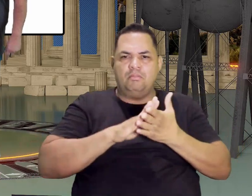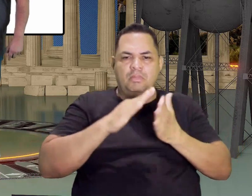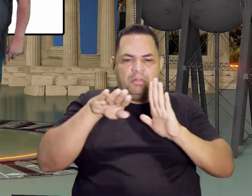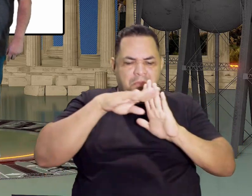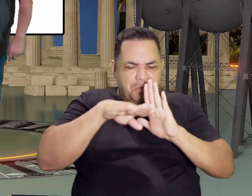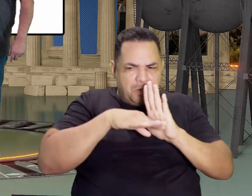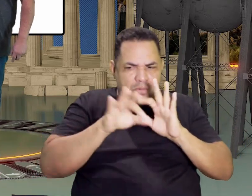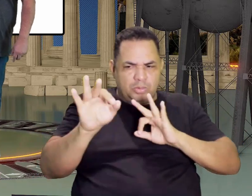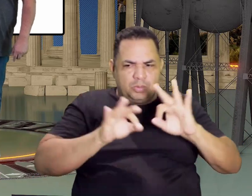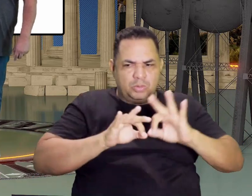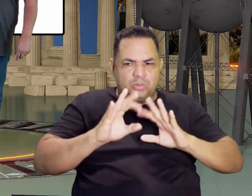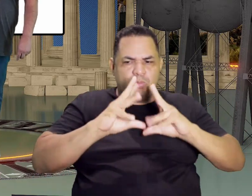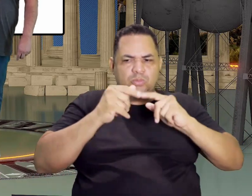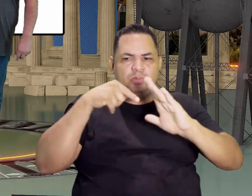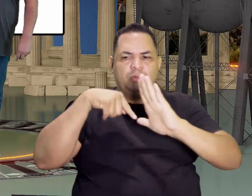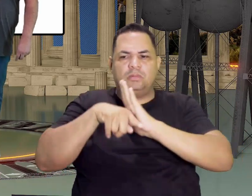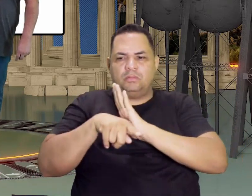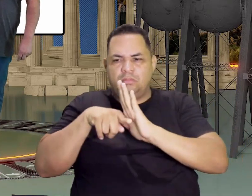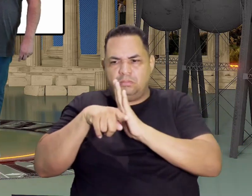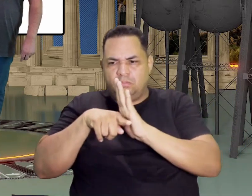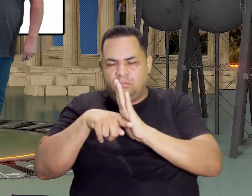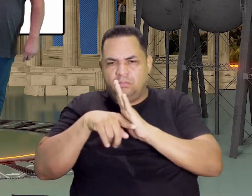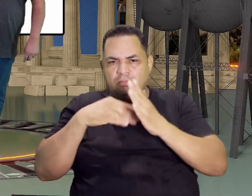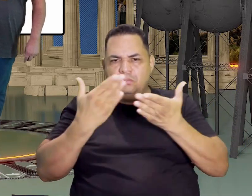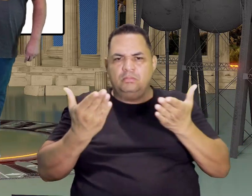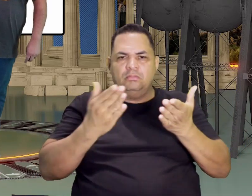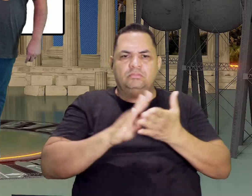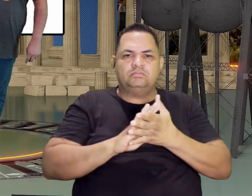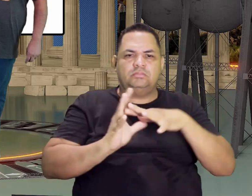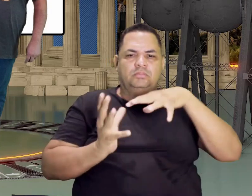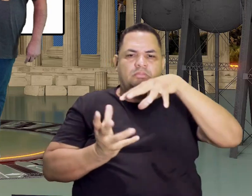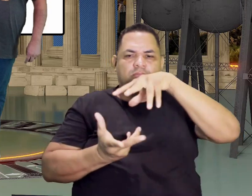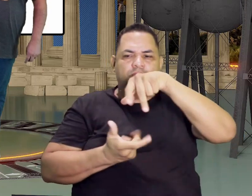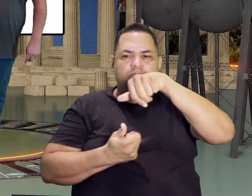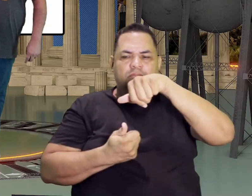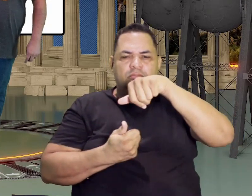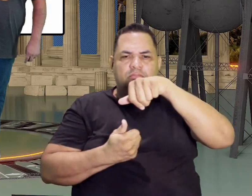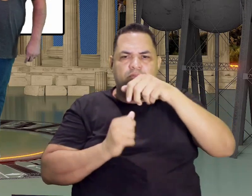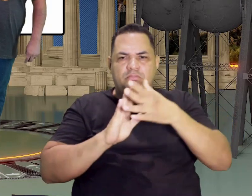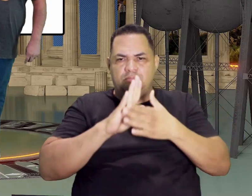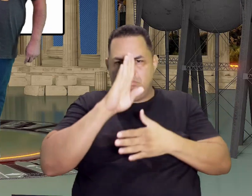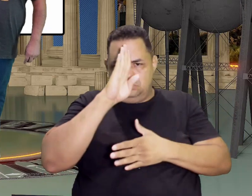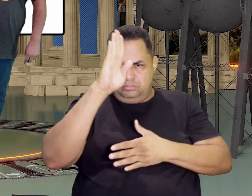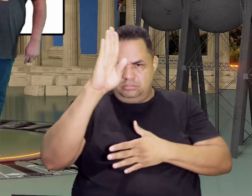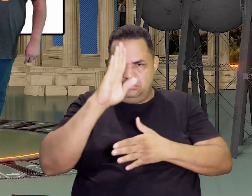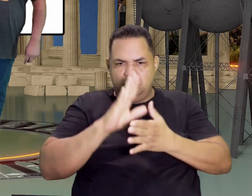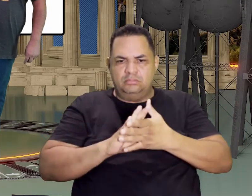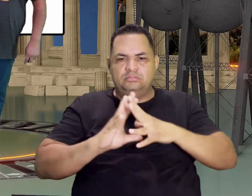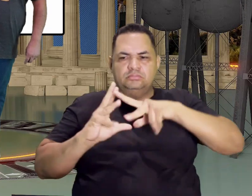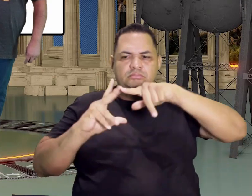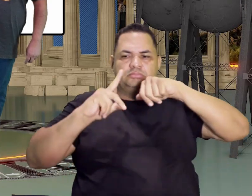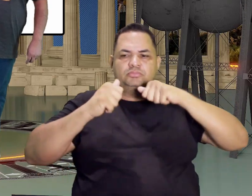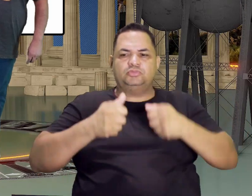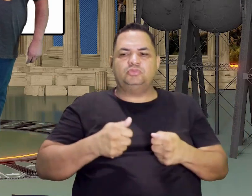aparato para ser analisado. Então aqui, ó, colocar a Terra como o centro de tudo.